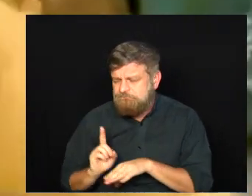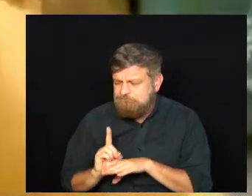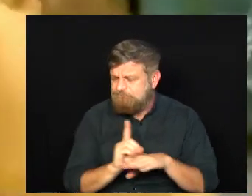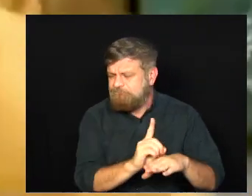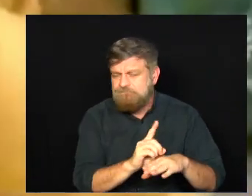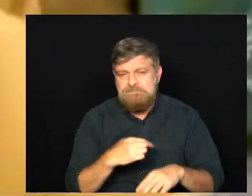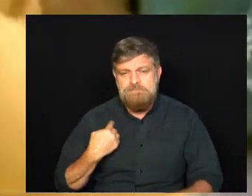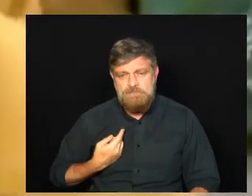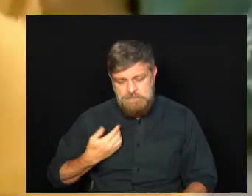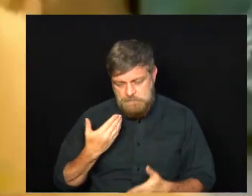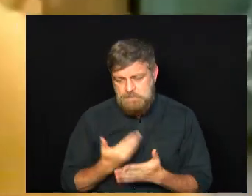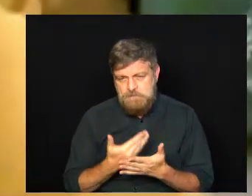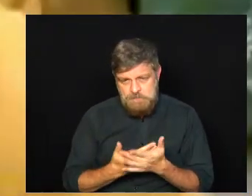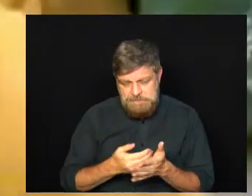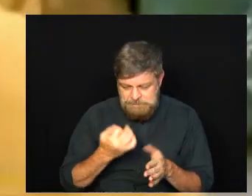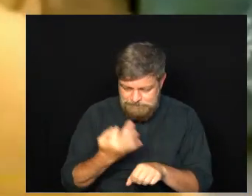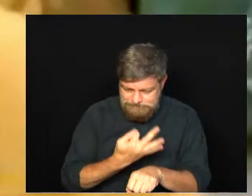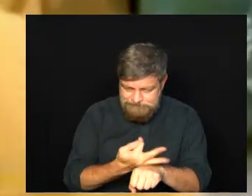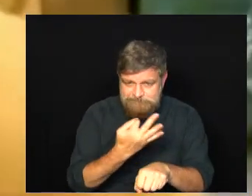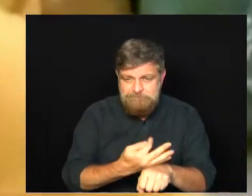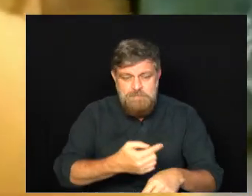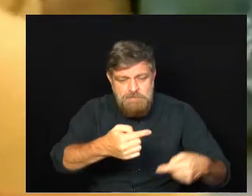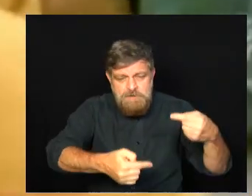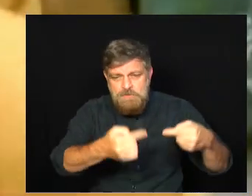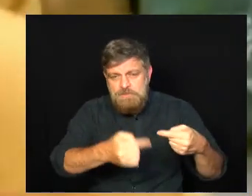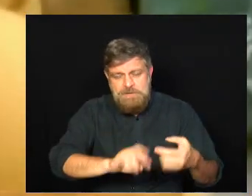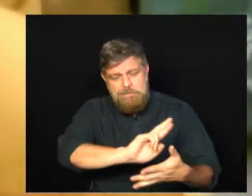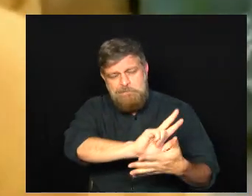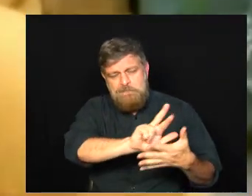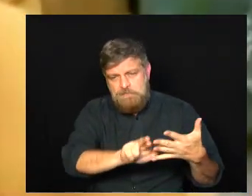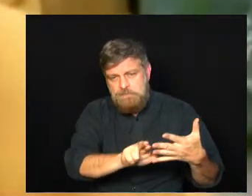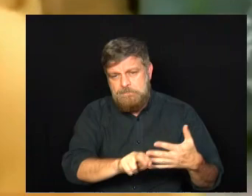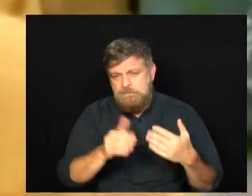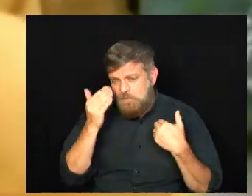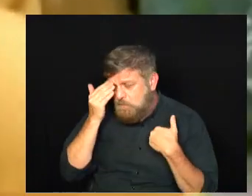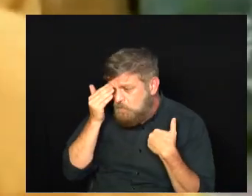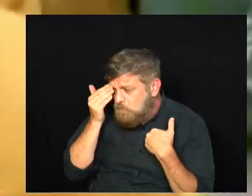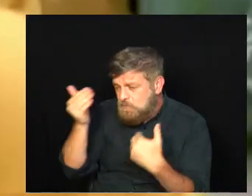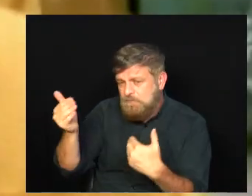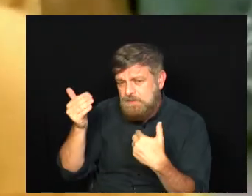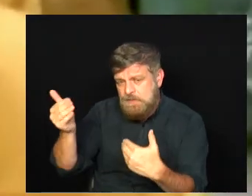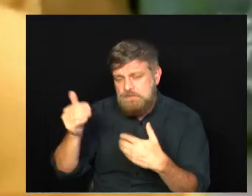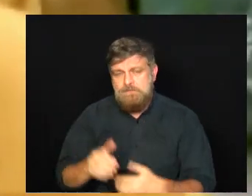para outras discussões. Obrigada.